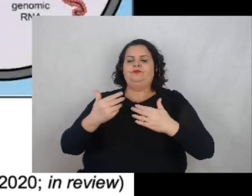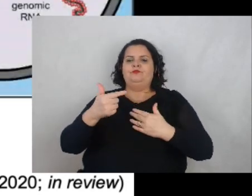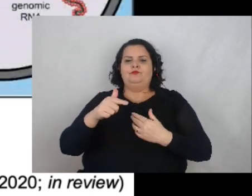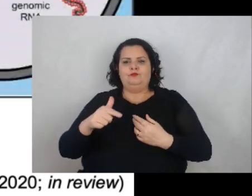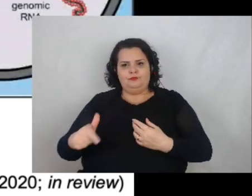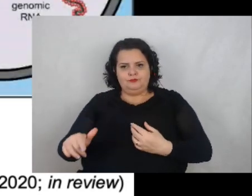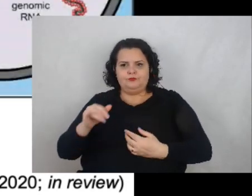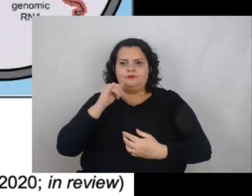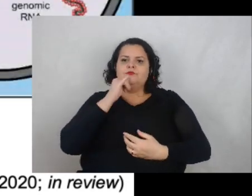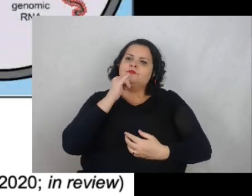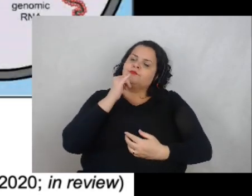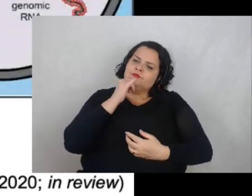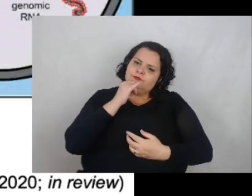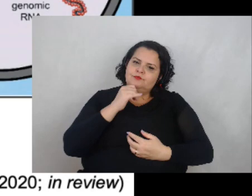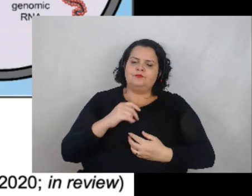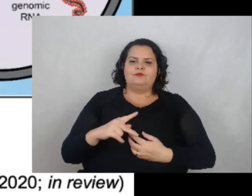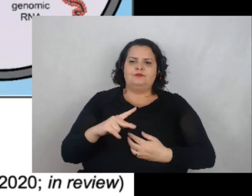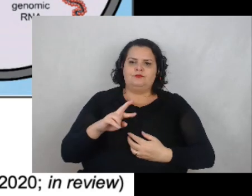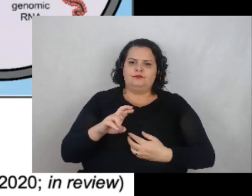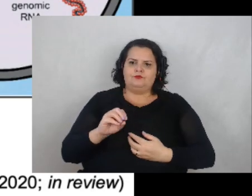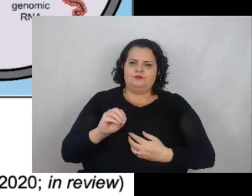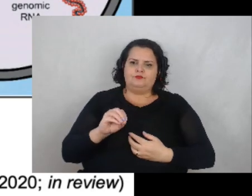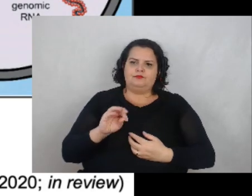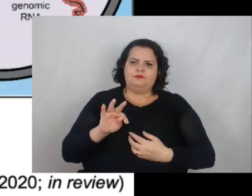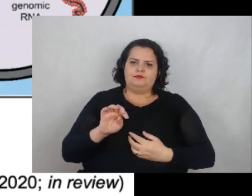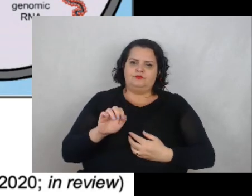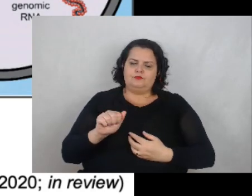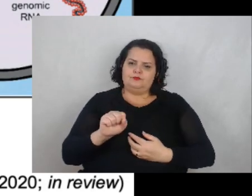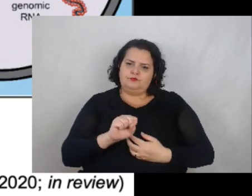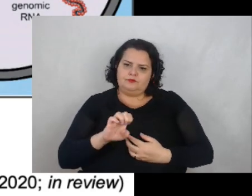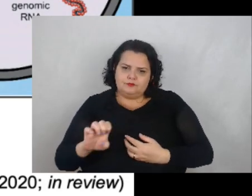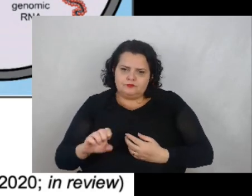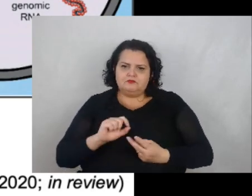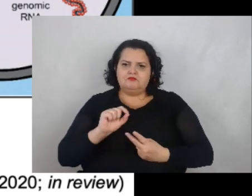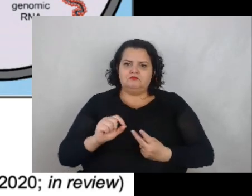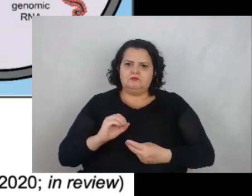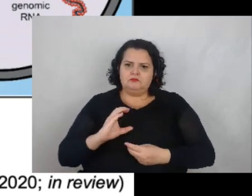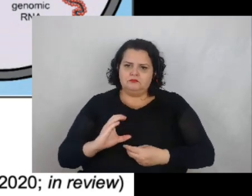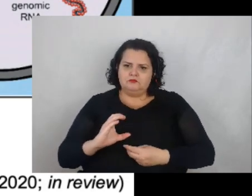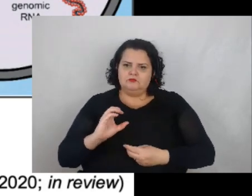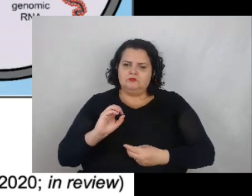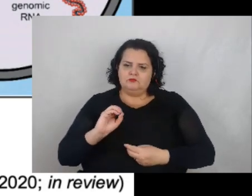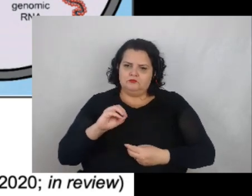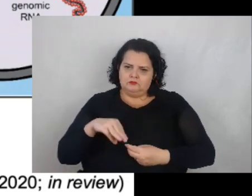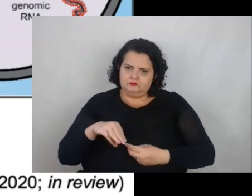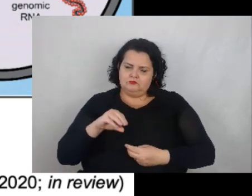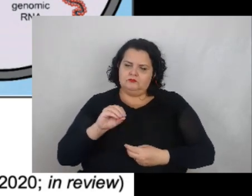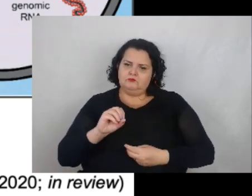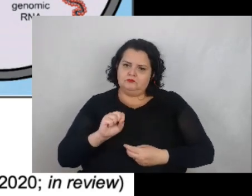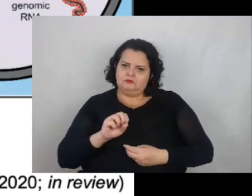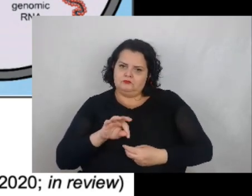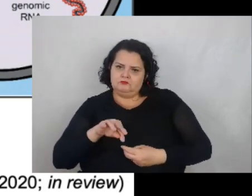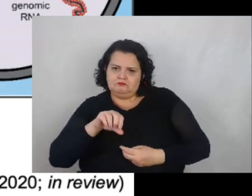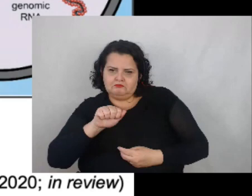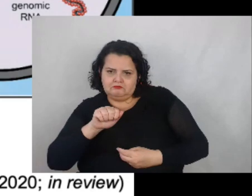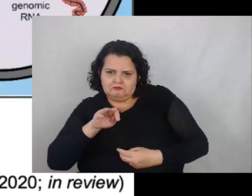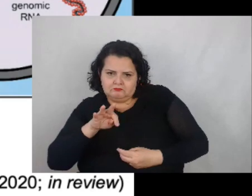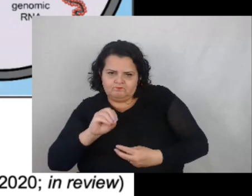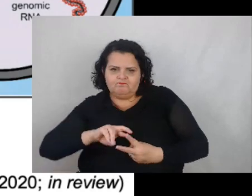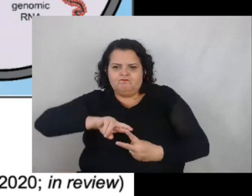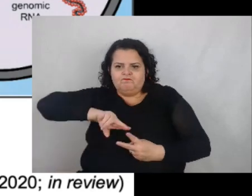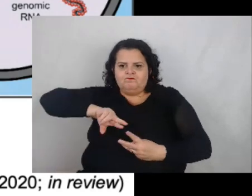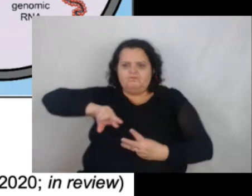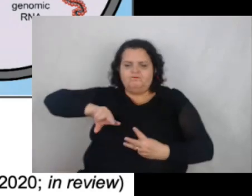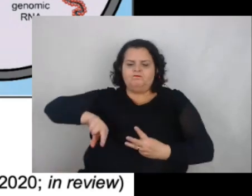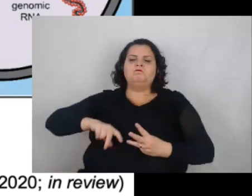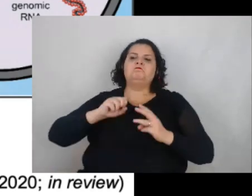de inibidores da protease, como comostato, lopinavir, umefinovir, eles podem inibir a